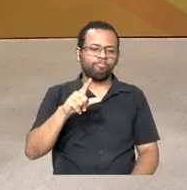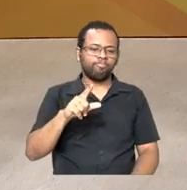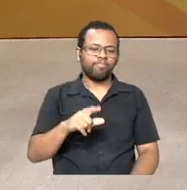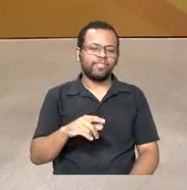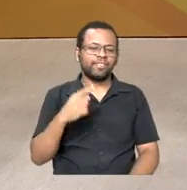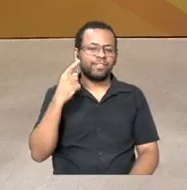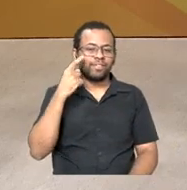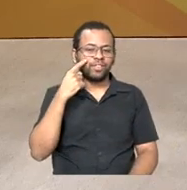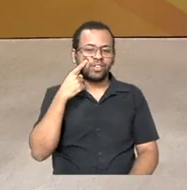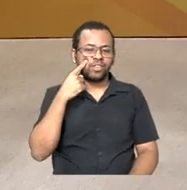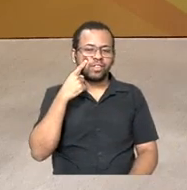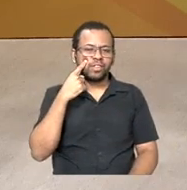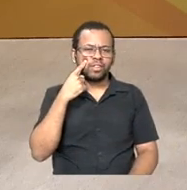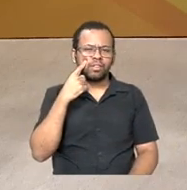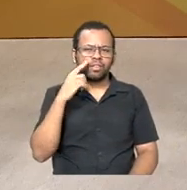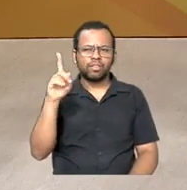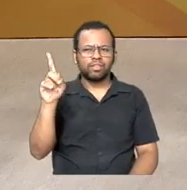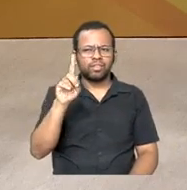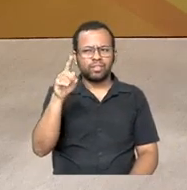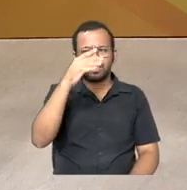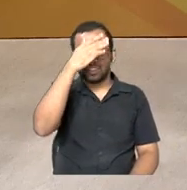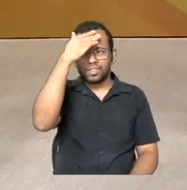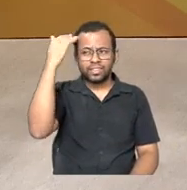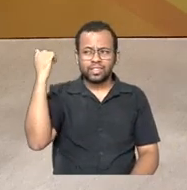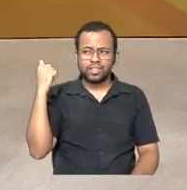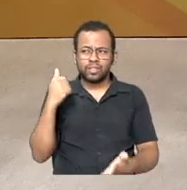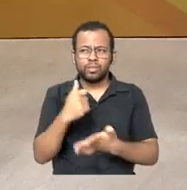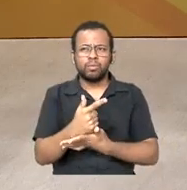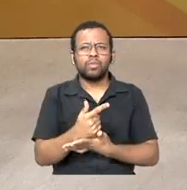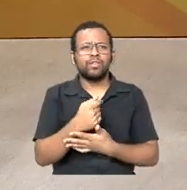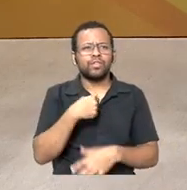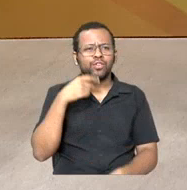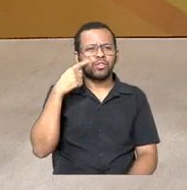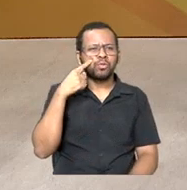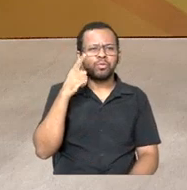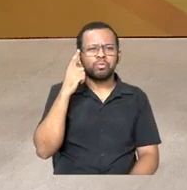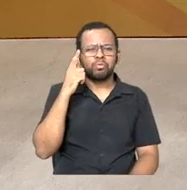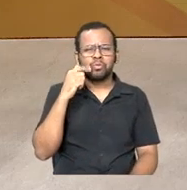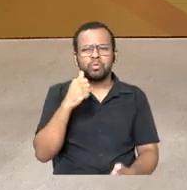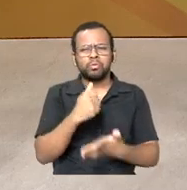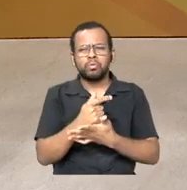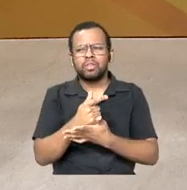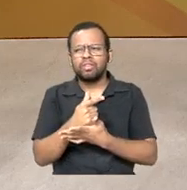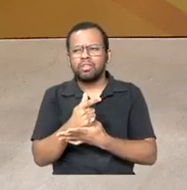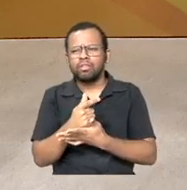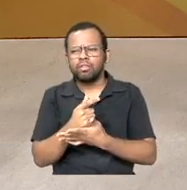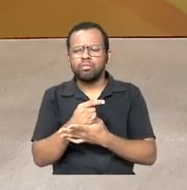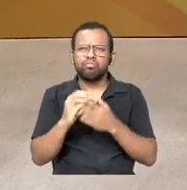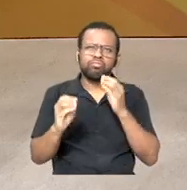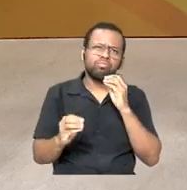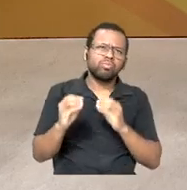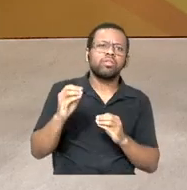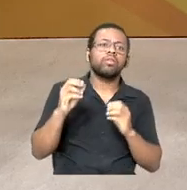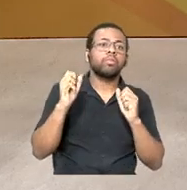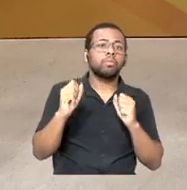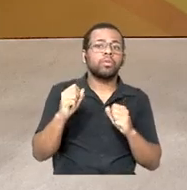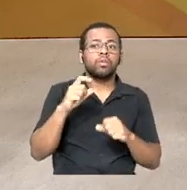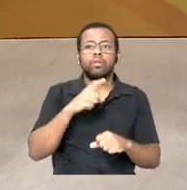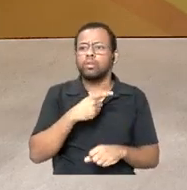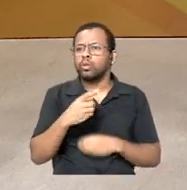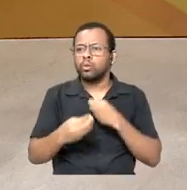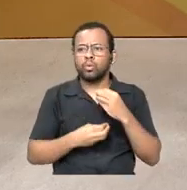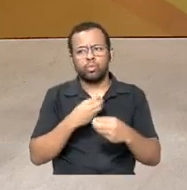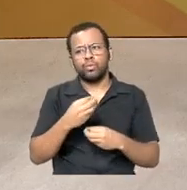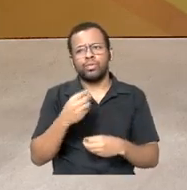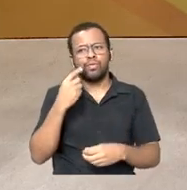assim ó não deixa de adquirir muita gente falar já que eu adquiri não levei mas não pode deixar de adquirir porque aí realmente não tem como levar